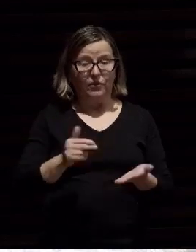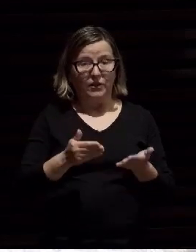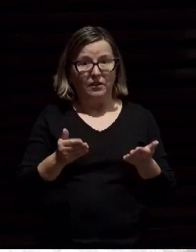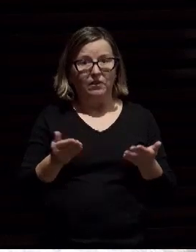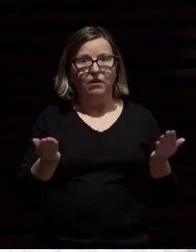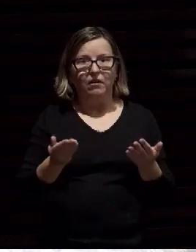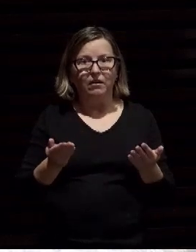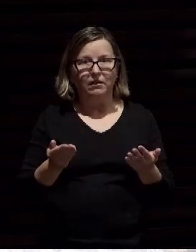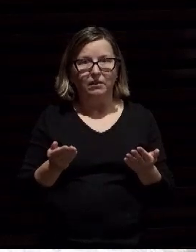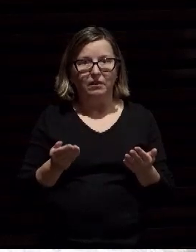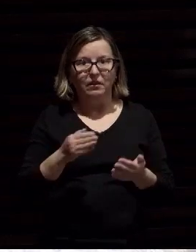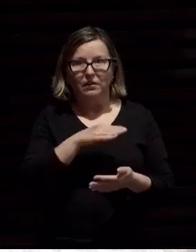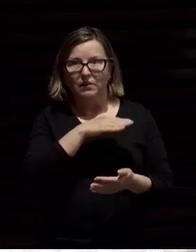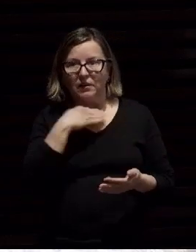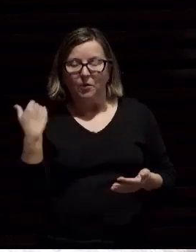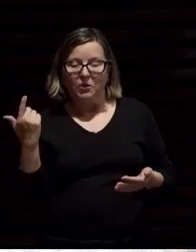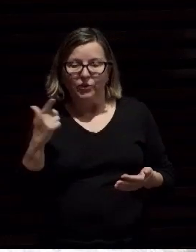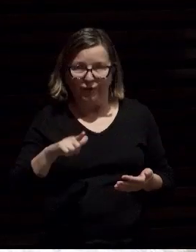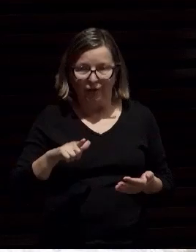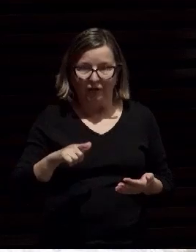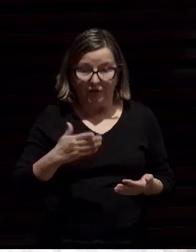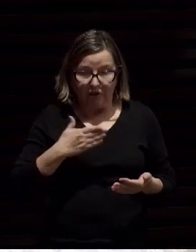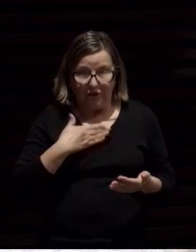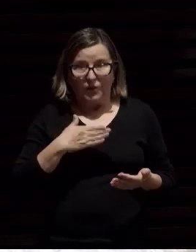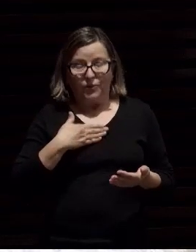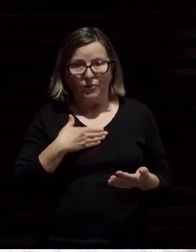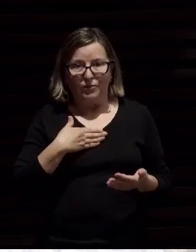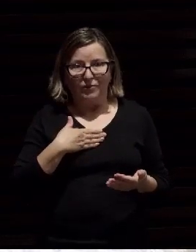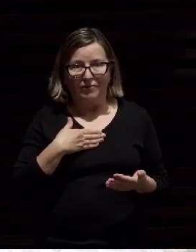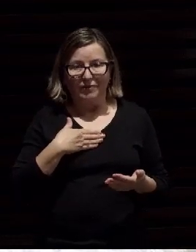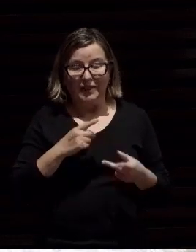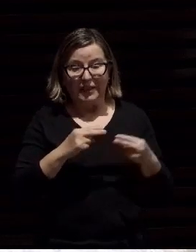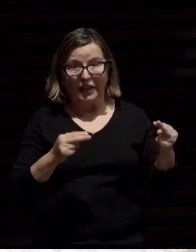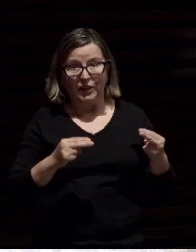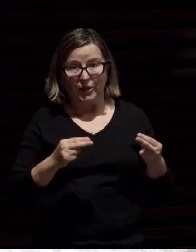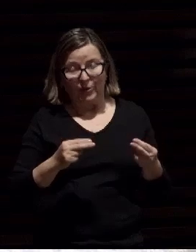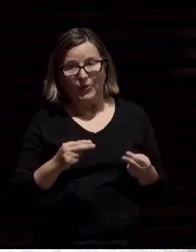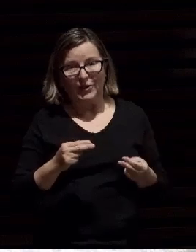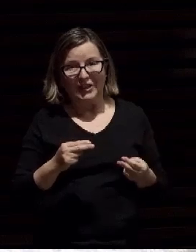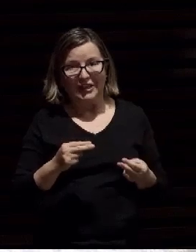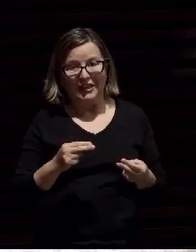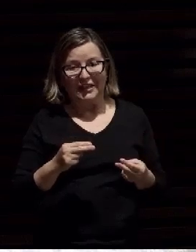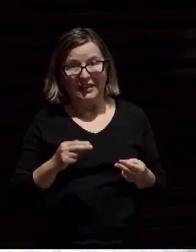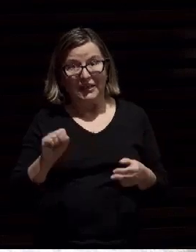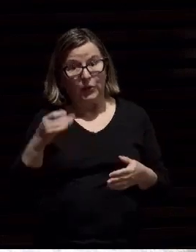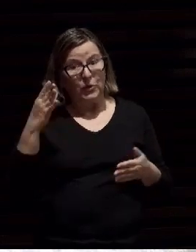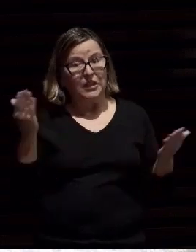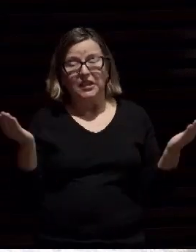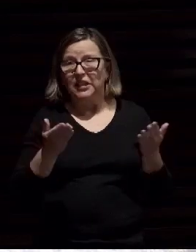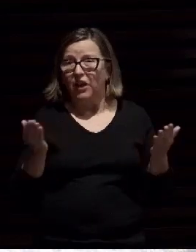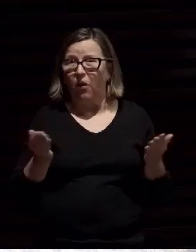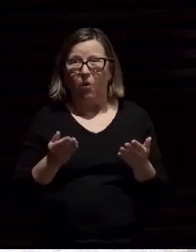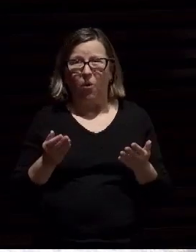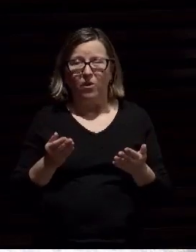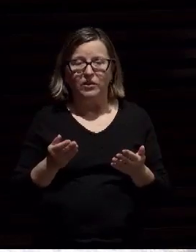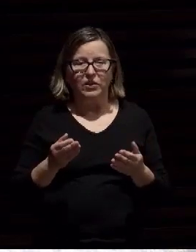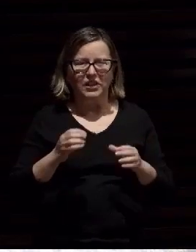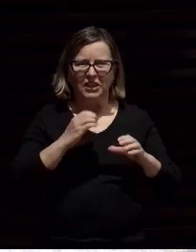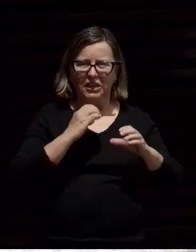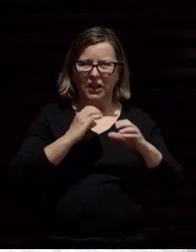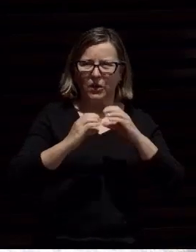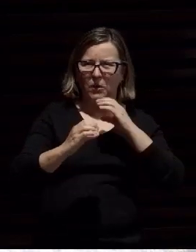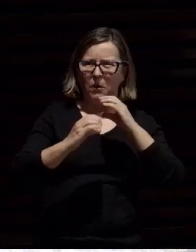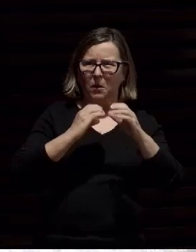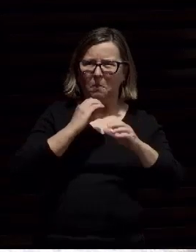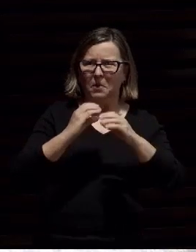está acontecendo de 87 para cá. Em termos de comunicação, em termos de tantas